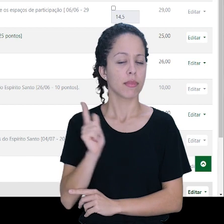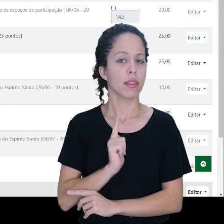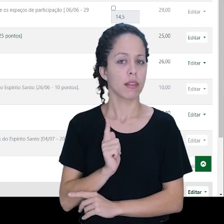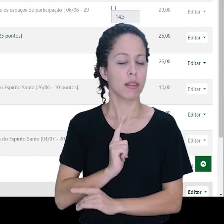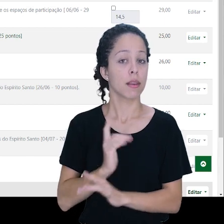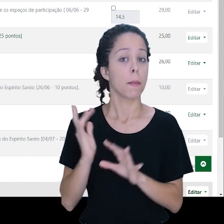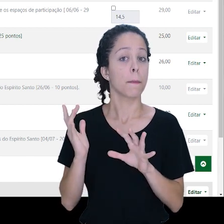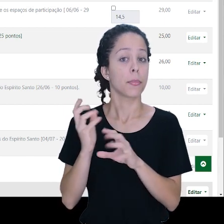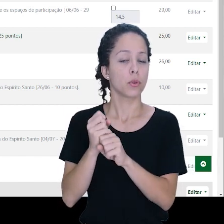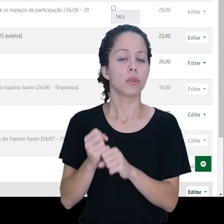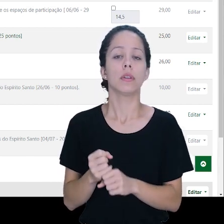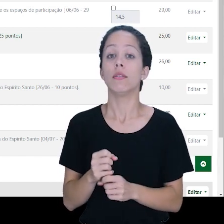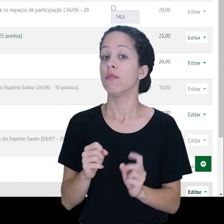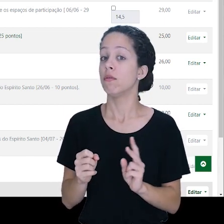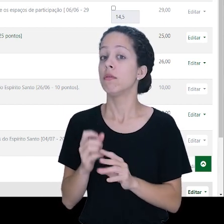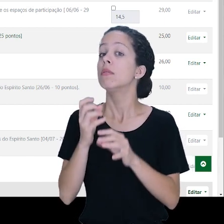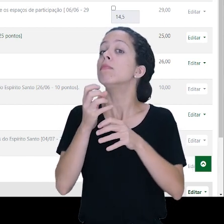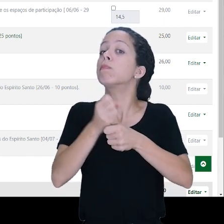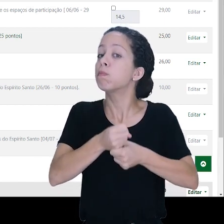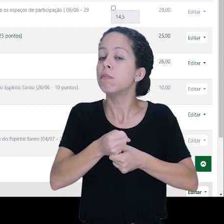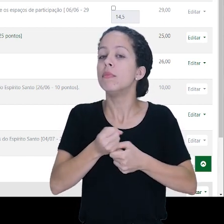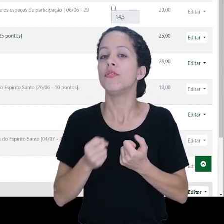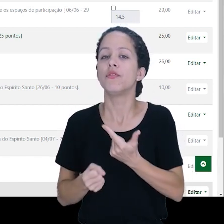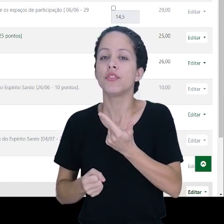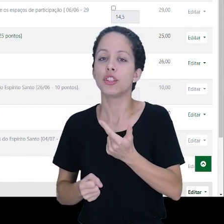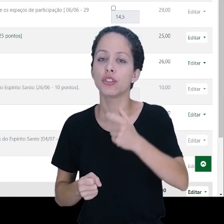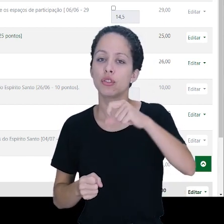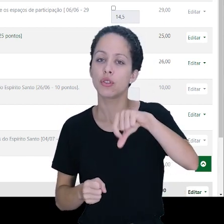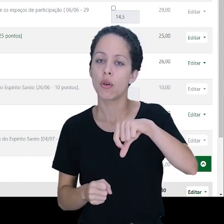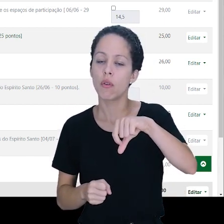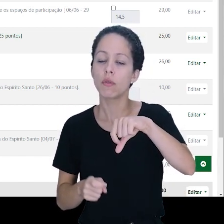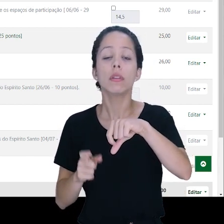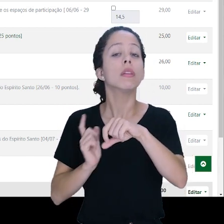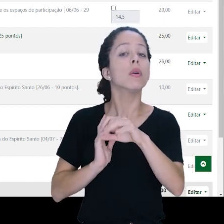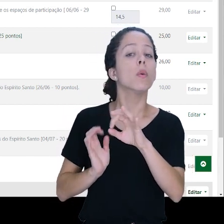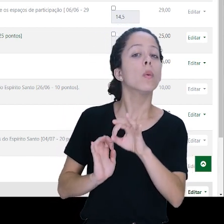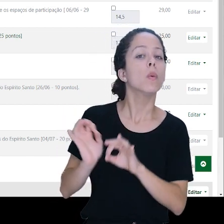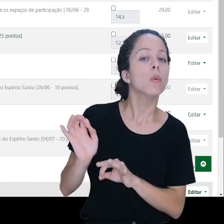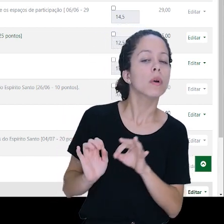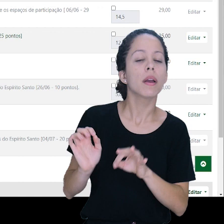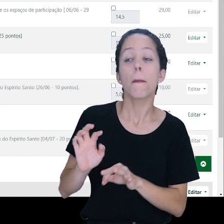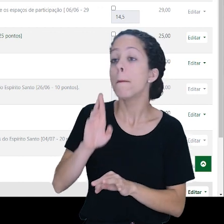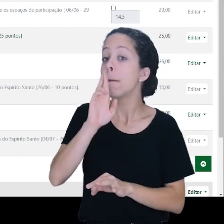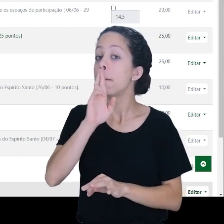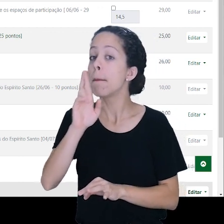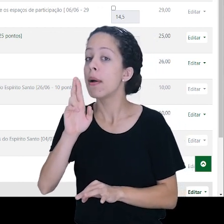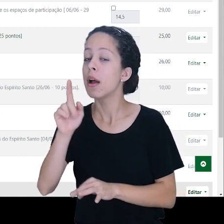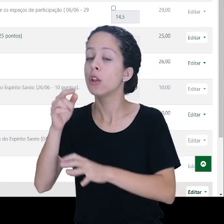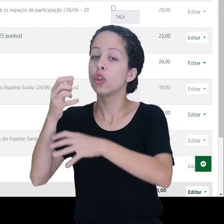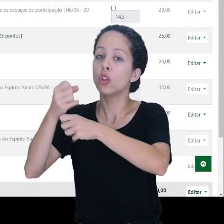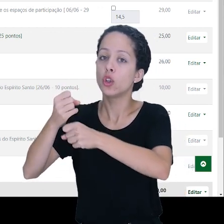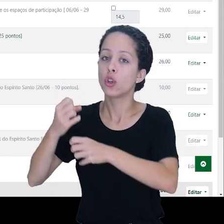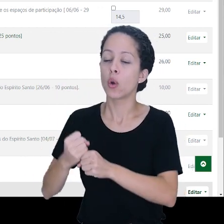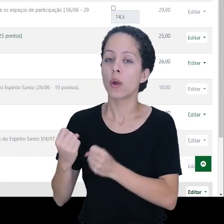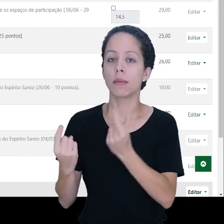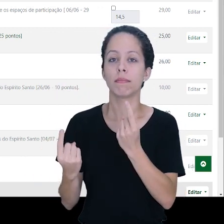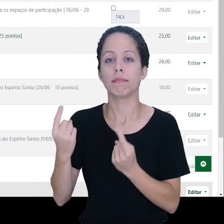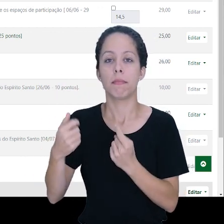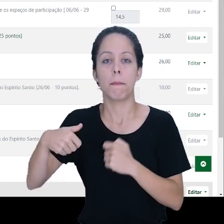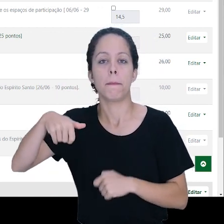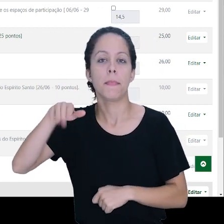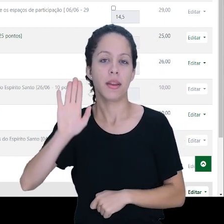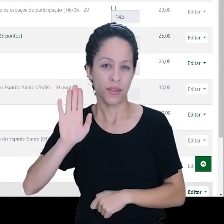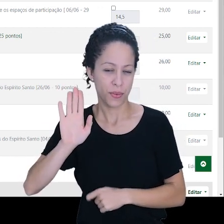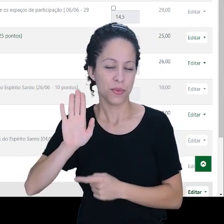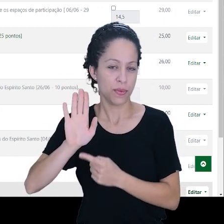29 pontos e ela vai se organizada pela maior nota ela não é soma de notas tá certo ó